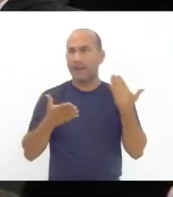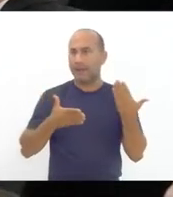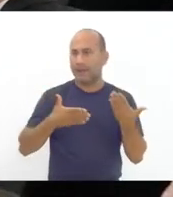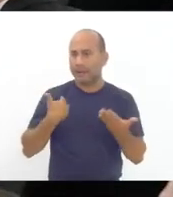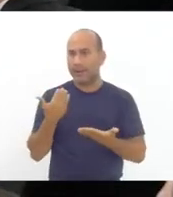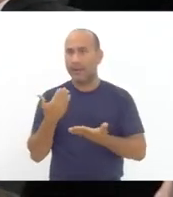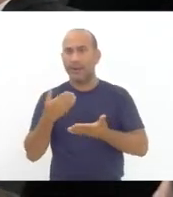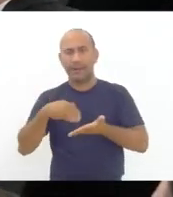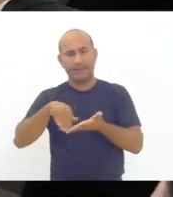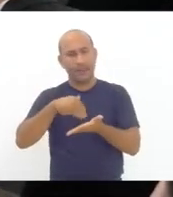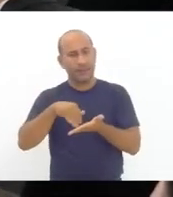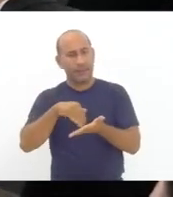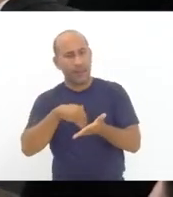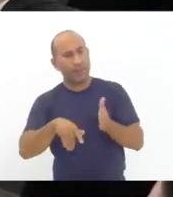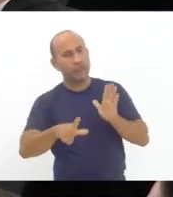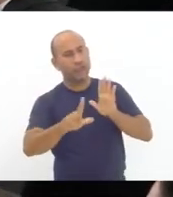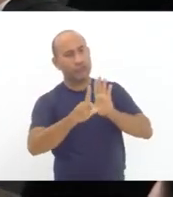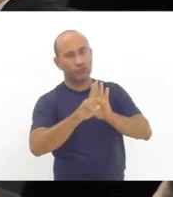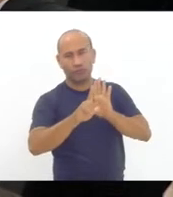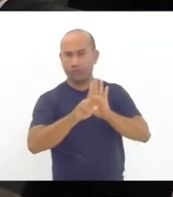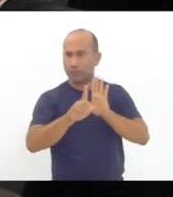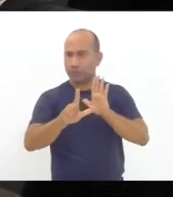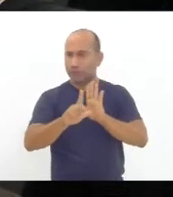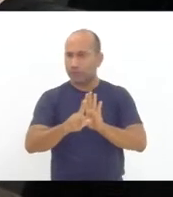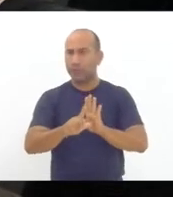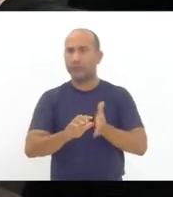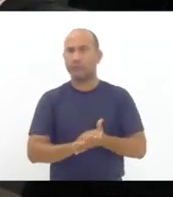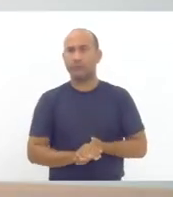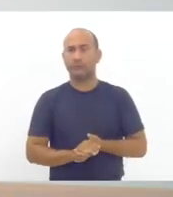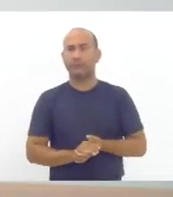secretário de lojas em parcialidade prudência